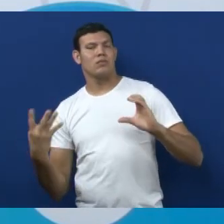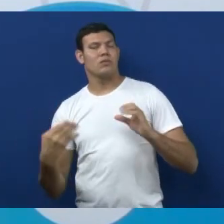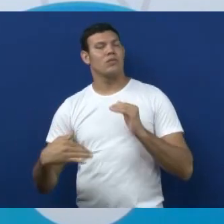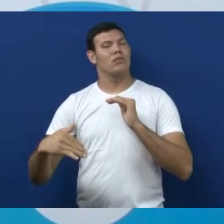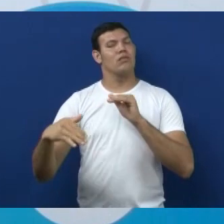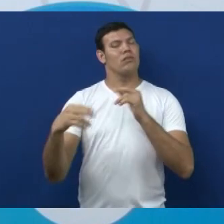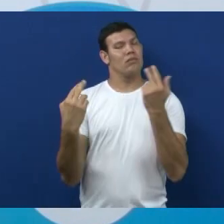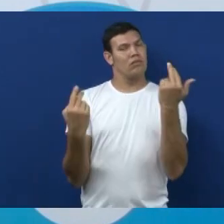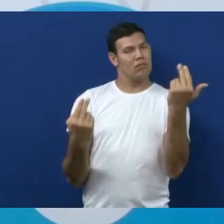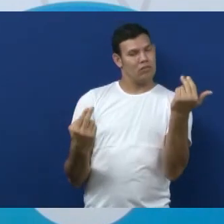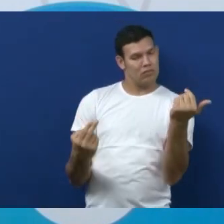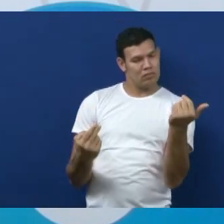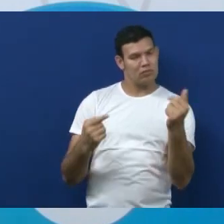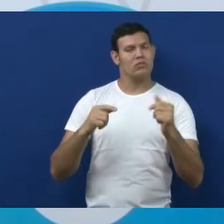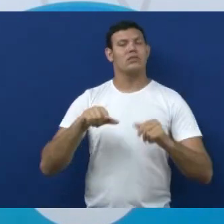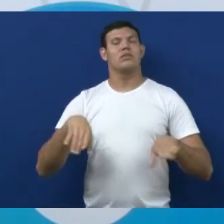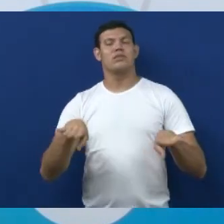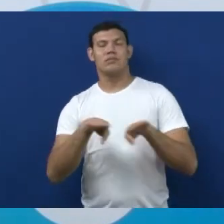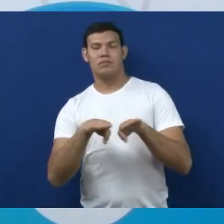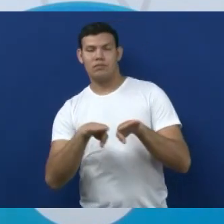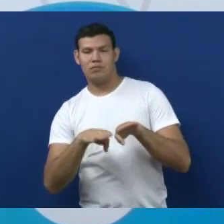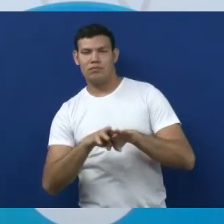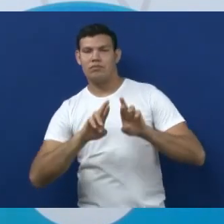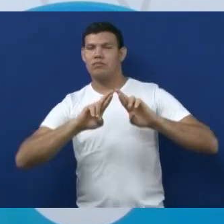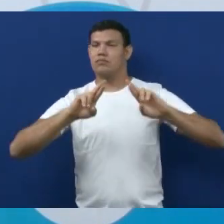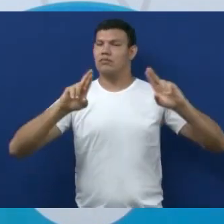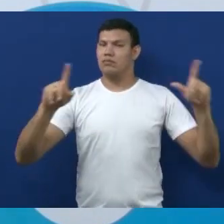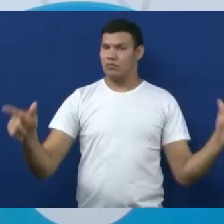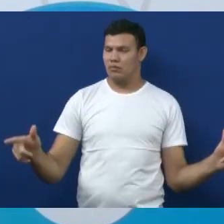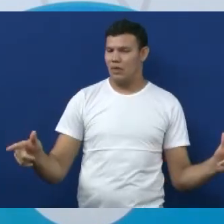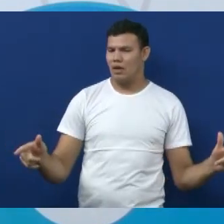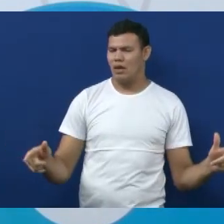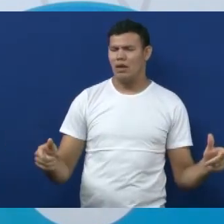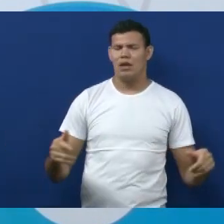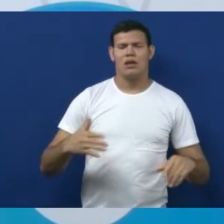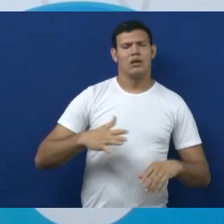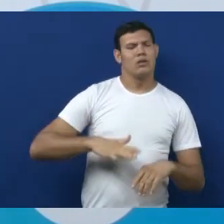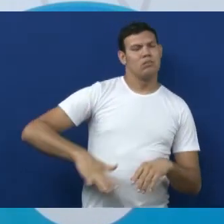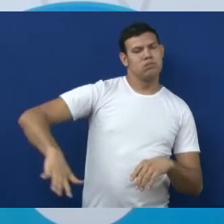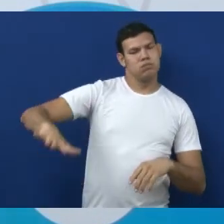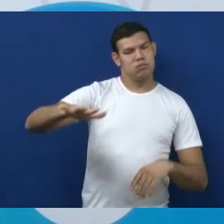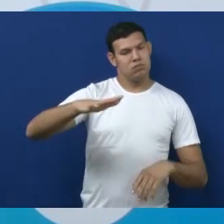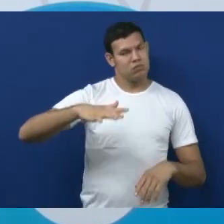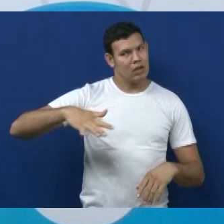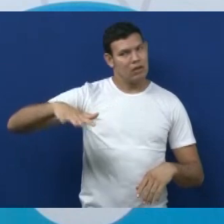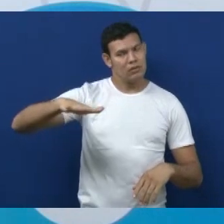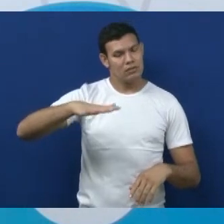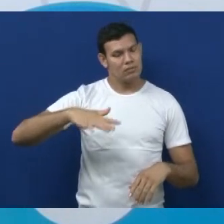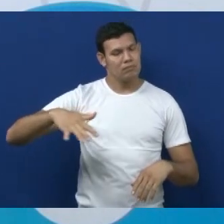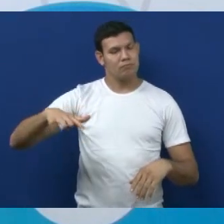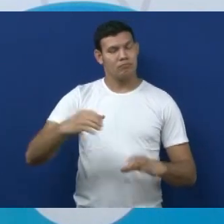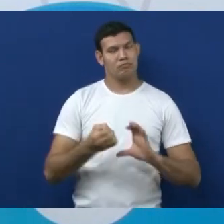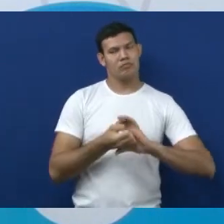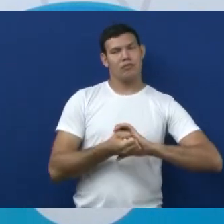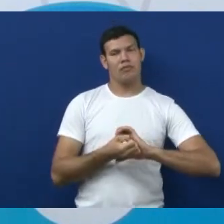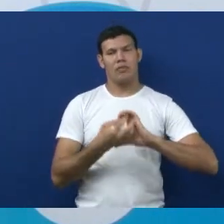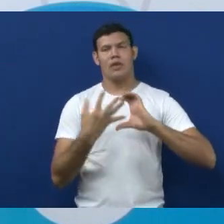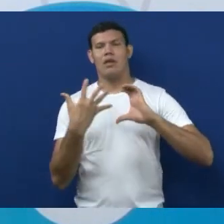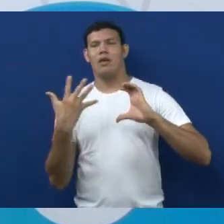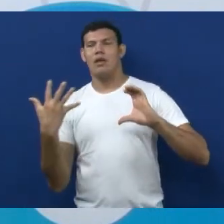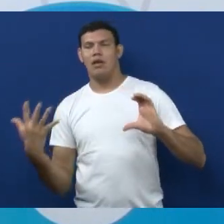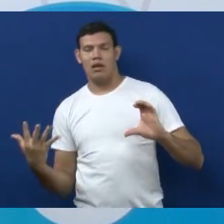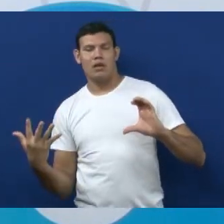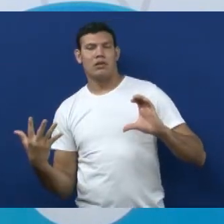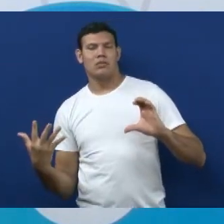propriedades diferentes. De forma geral, a matéria ela possui propriedades gerais, ou